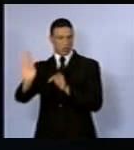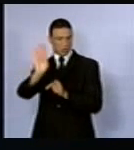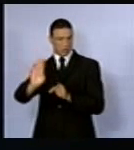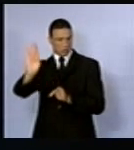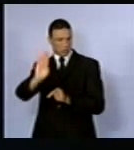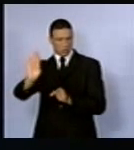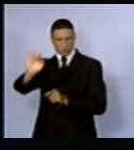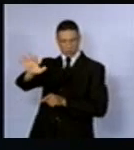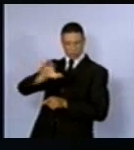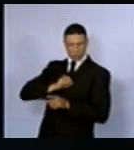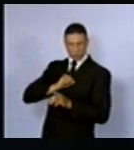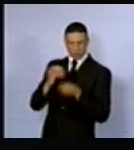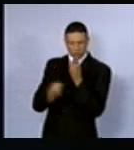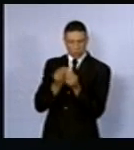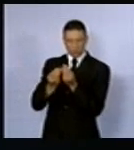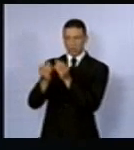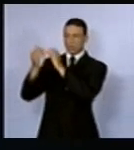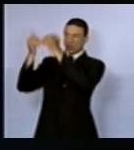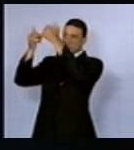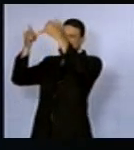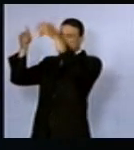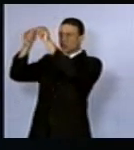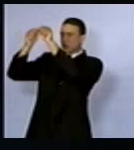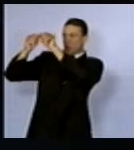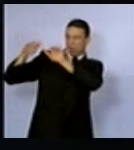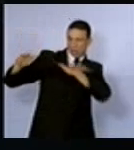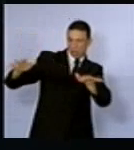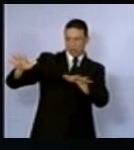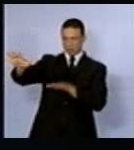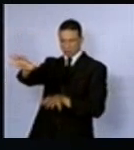campo magnético produzindo câncer em alguém.